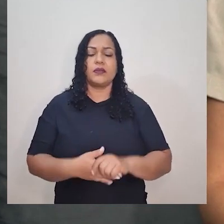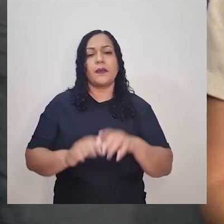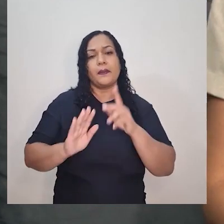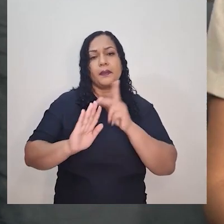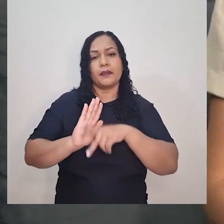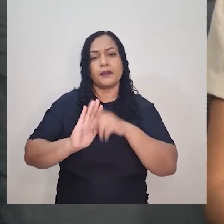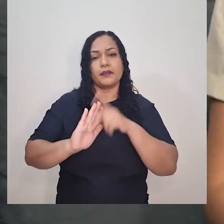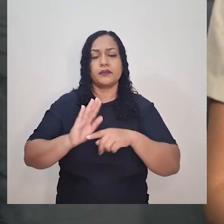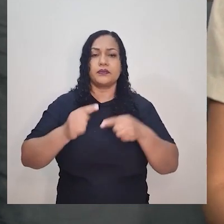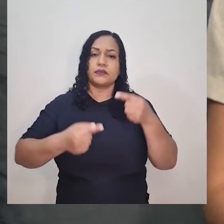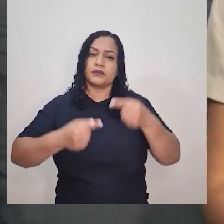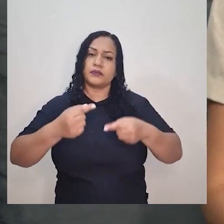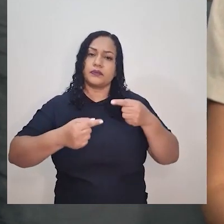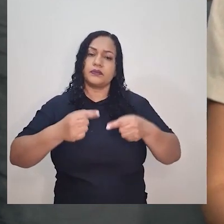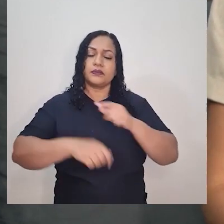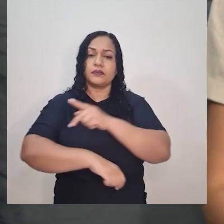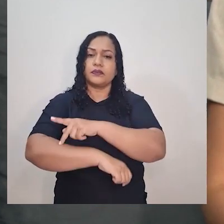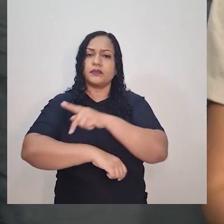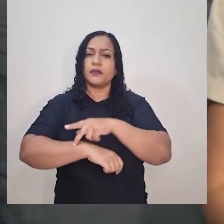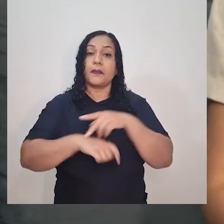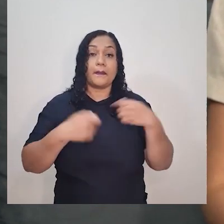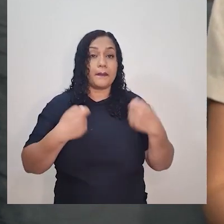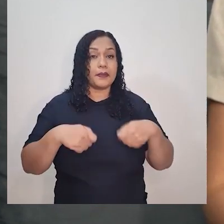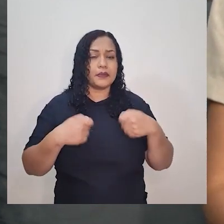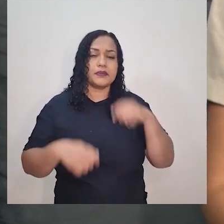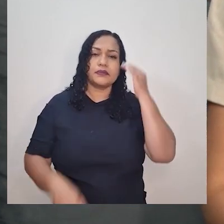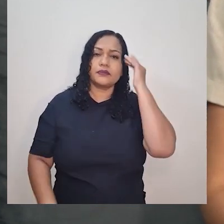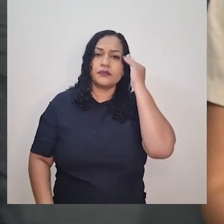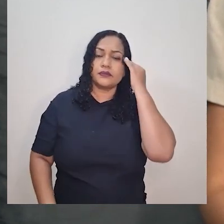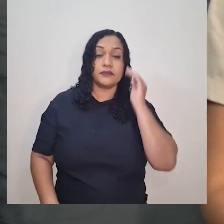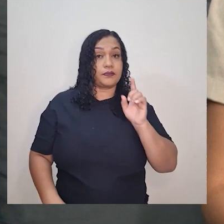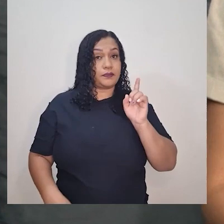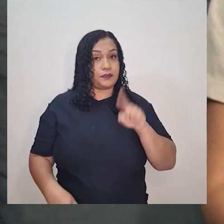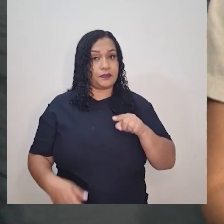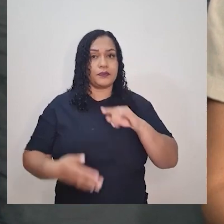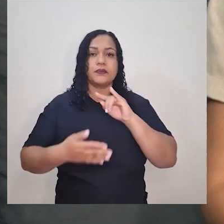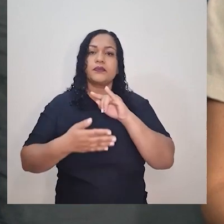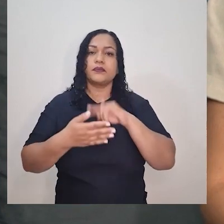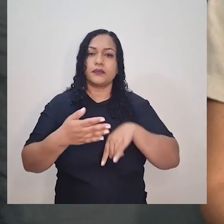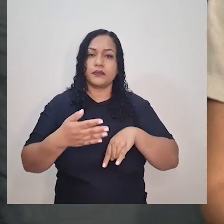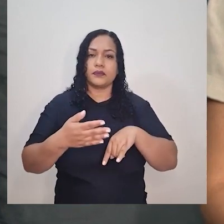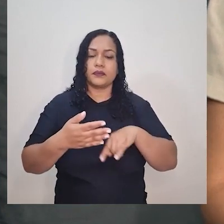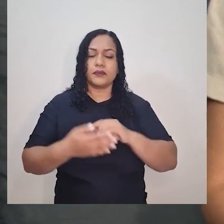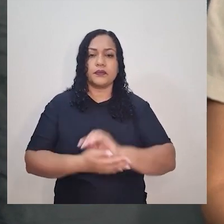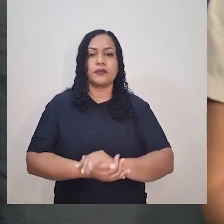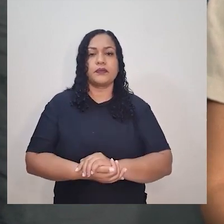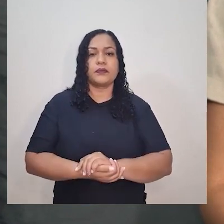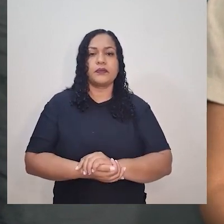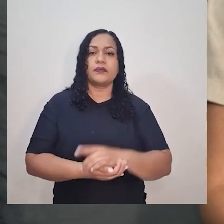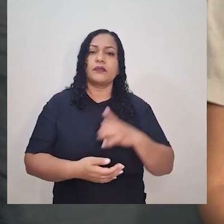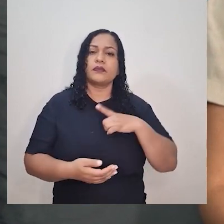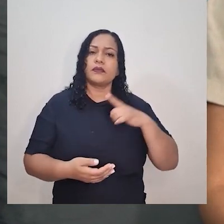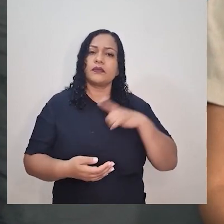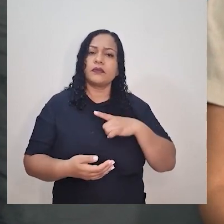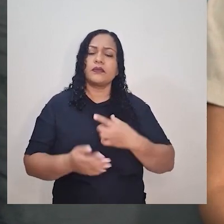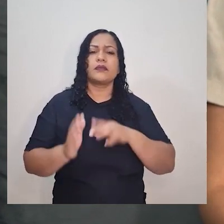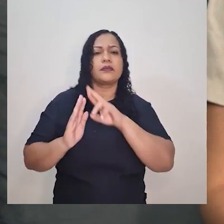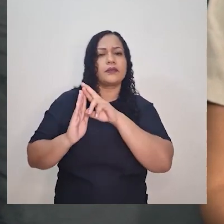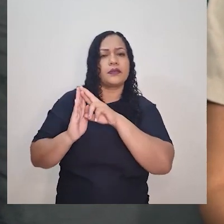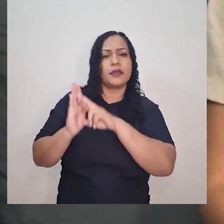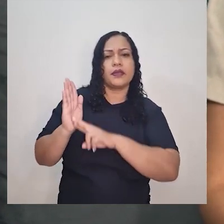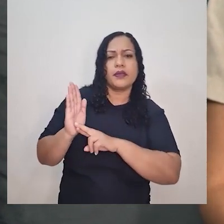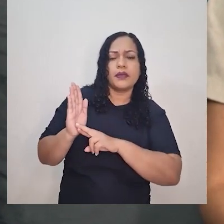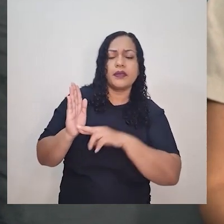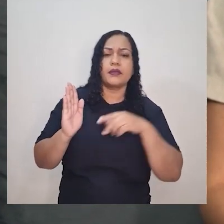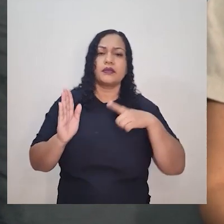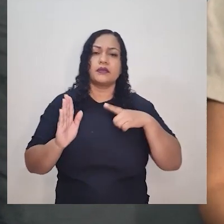projeto político-pedagógico, nós precisamos entender que ele é um documento e, enquanto documento, existem suas normas, existem